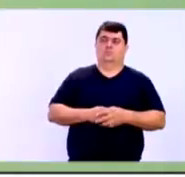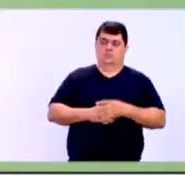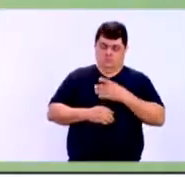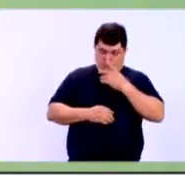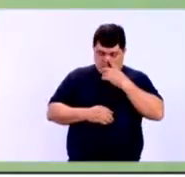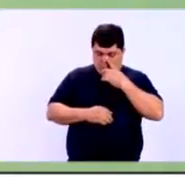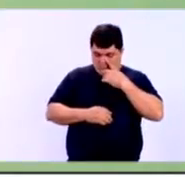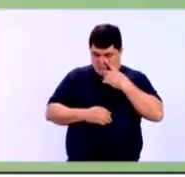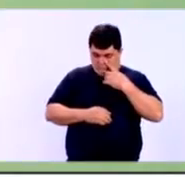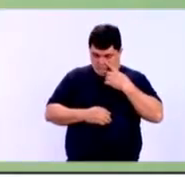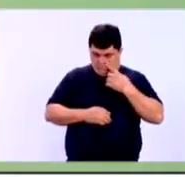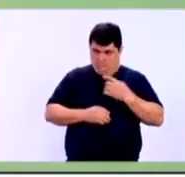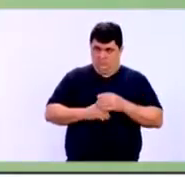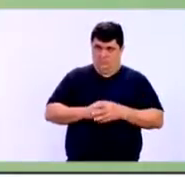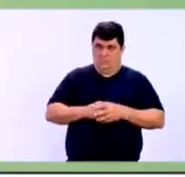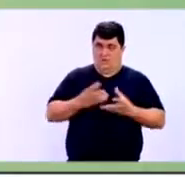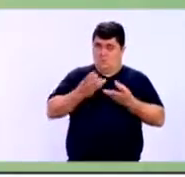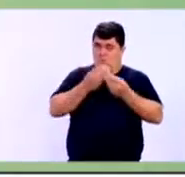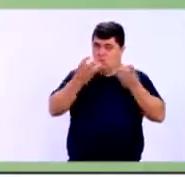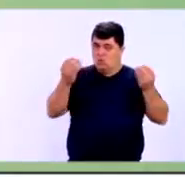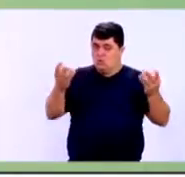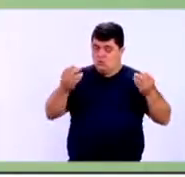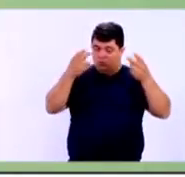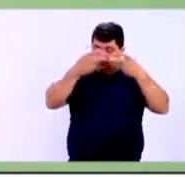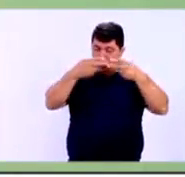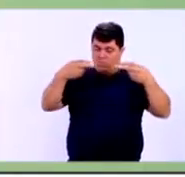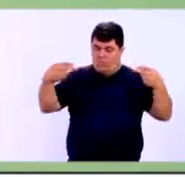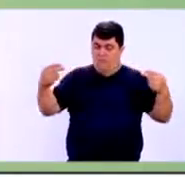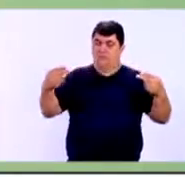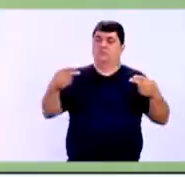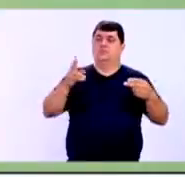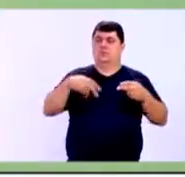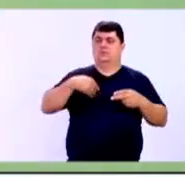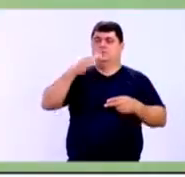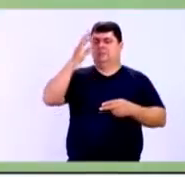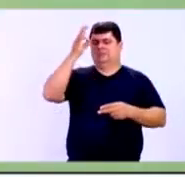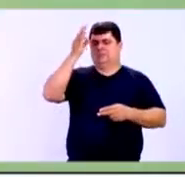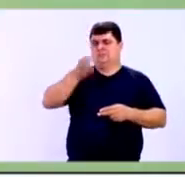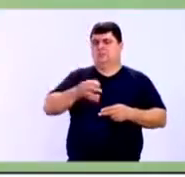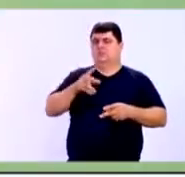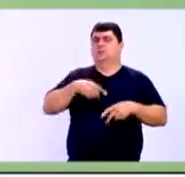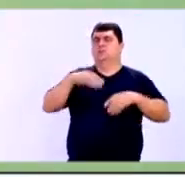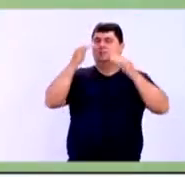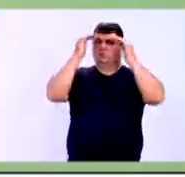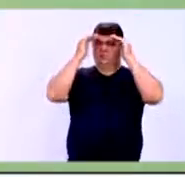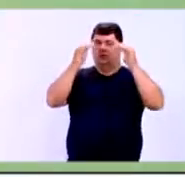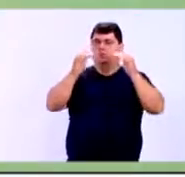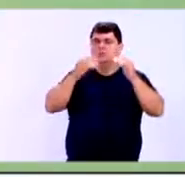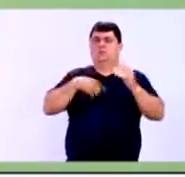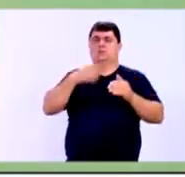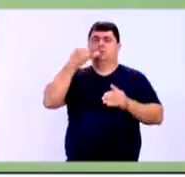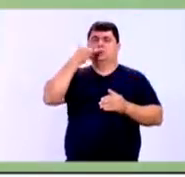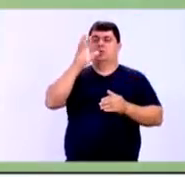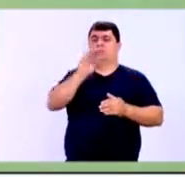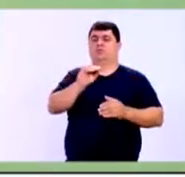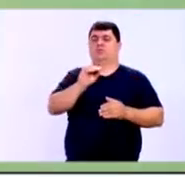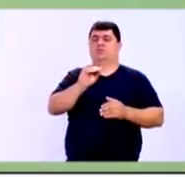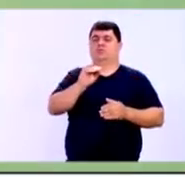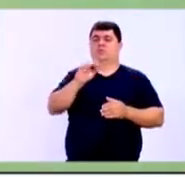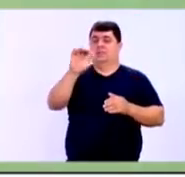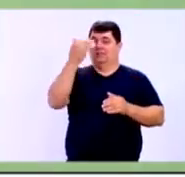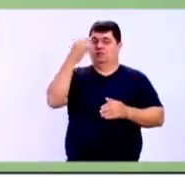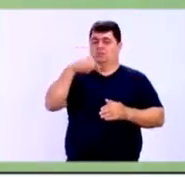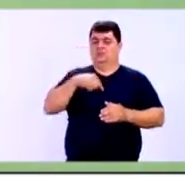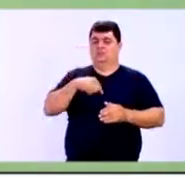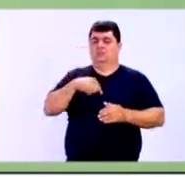Gente, é muita informação, mas eu tenho certeza que vocês estão prestando atenção. Ei, desliga o celular aí, vamos prestar atenção